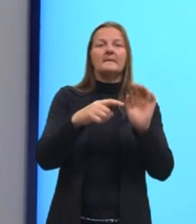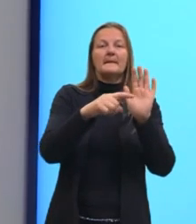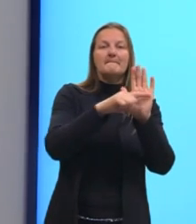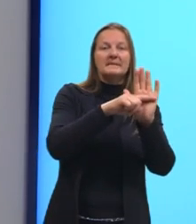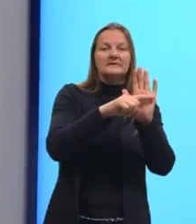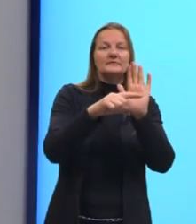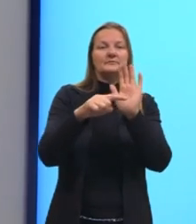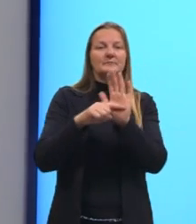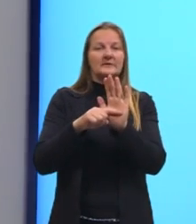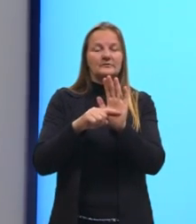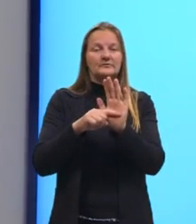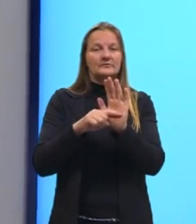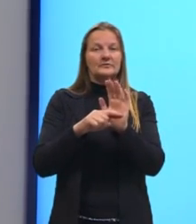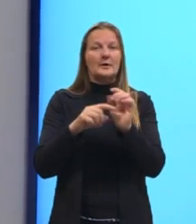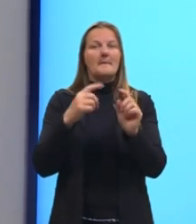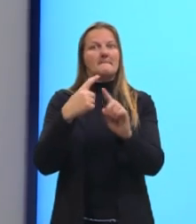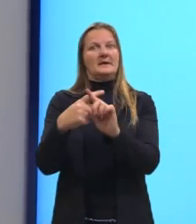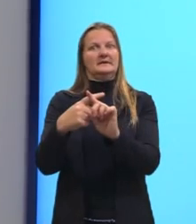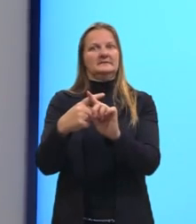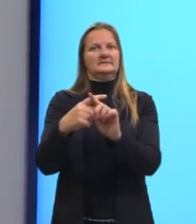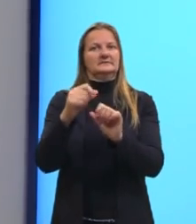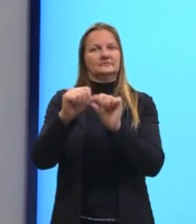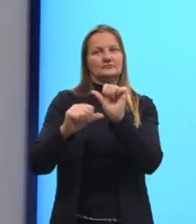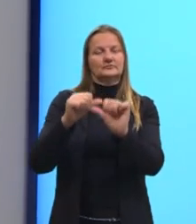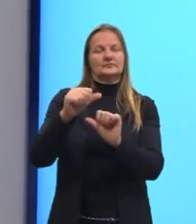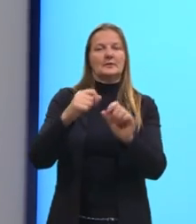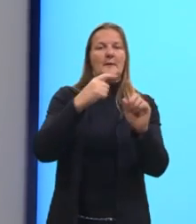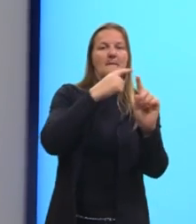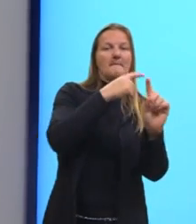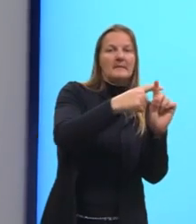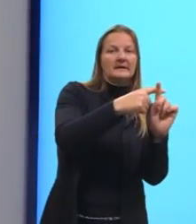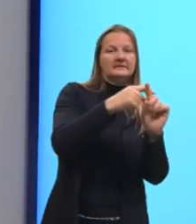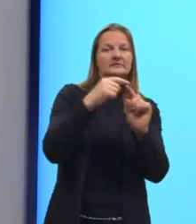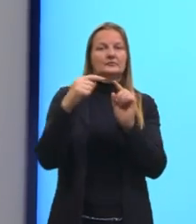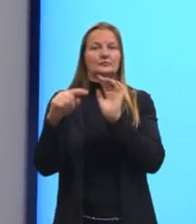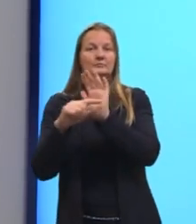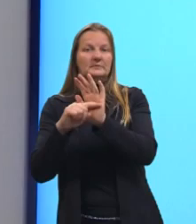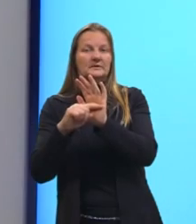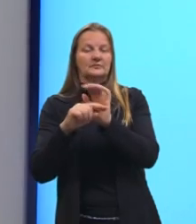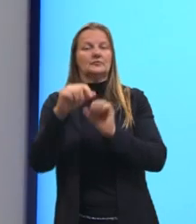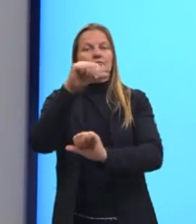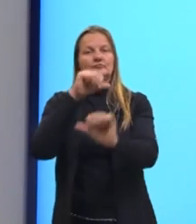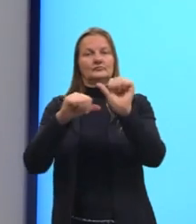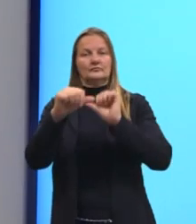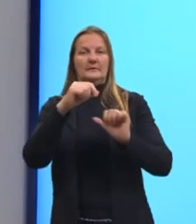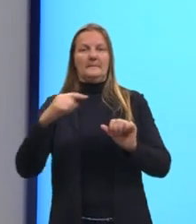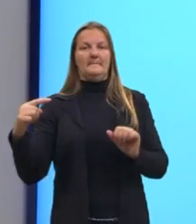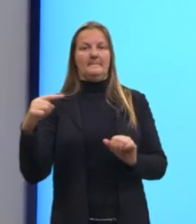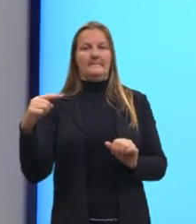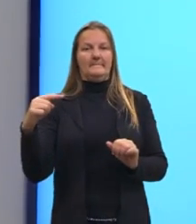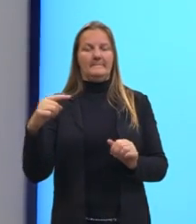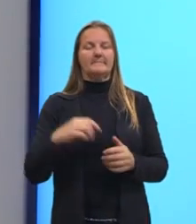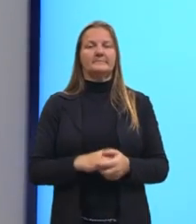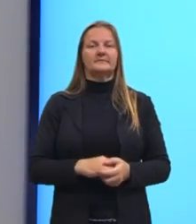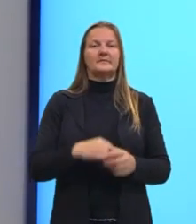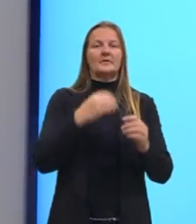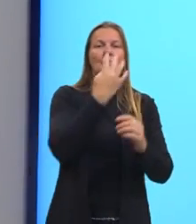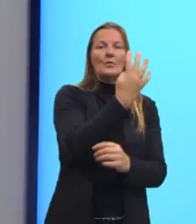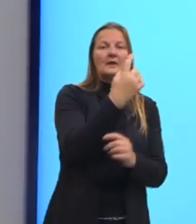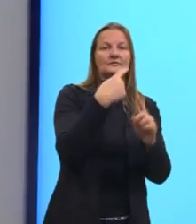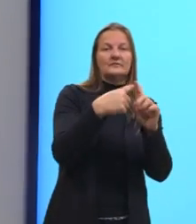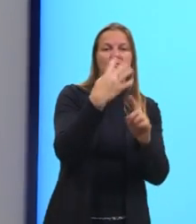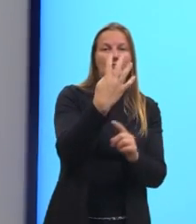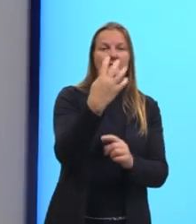menos com menos fica mais mais com menos fica menos né quatro vezes